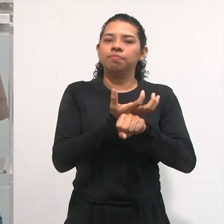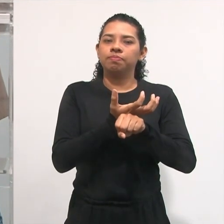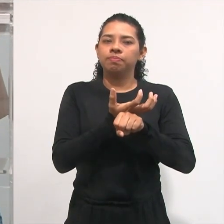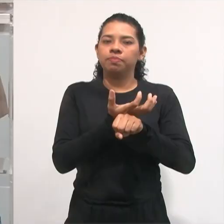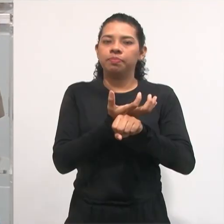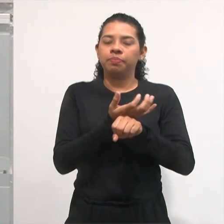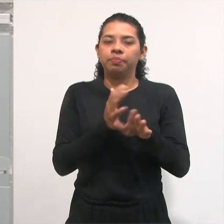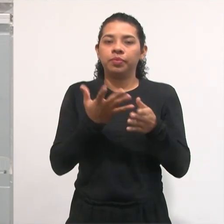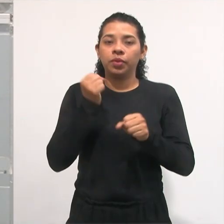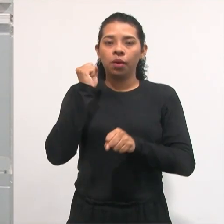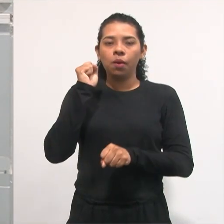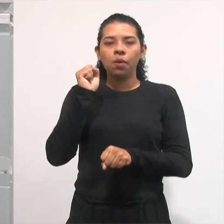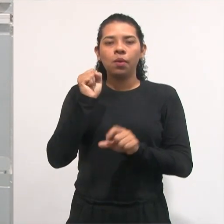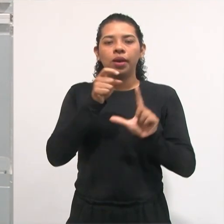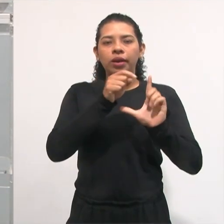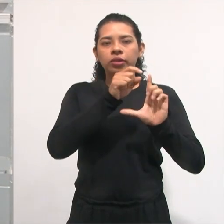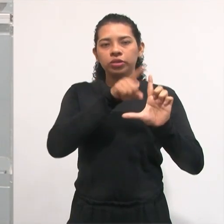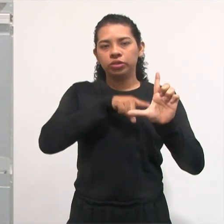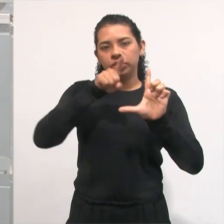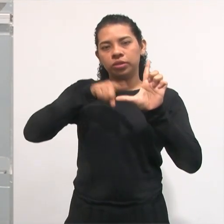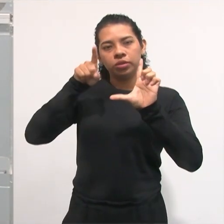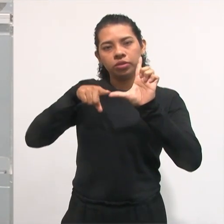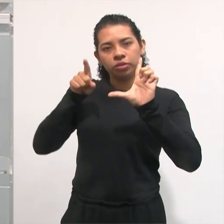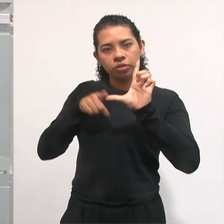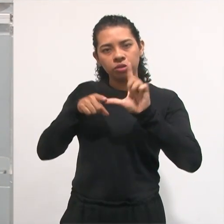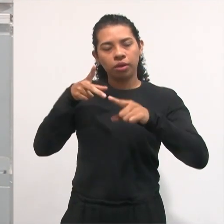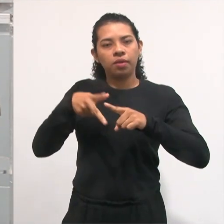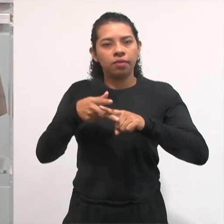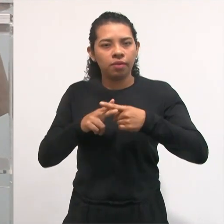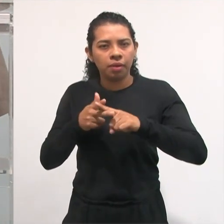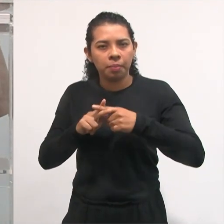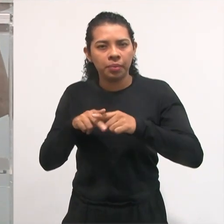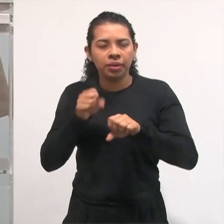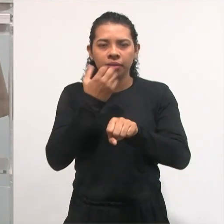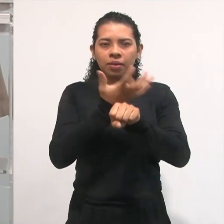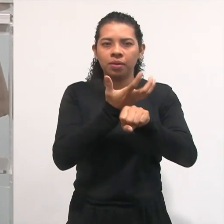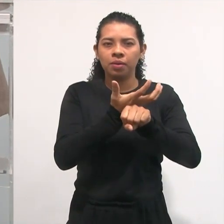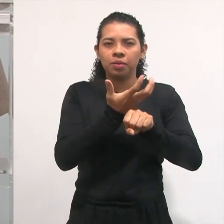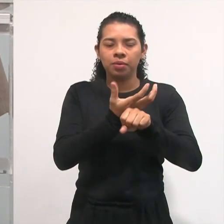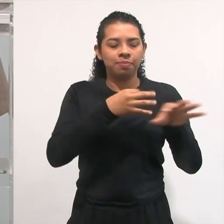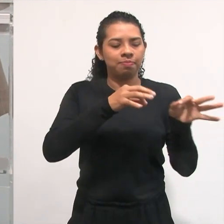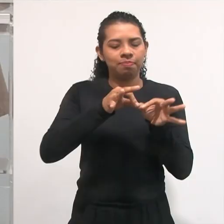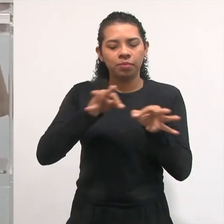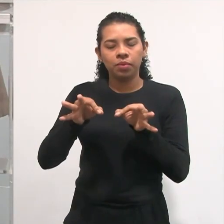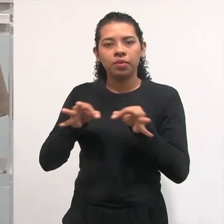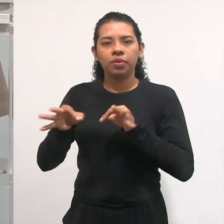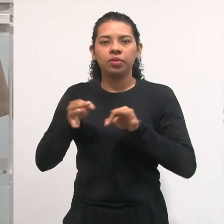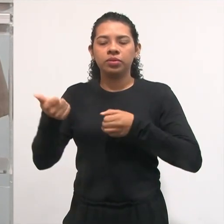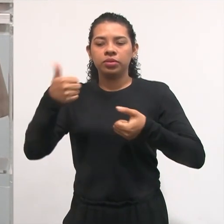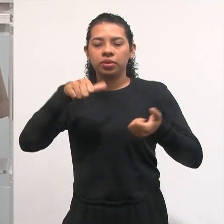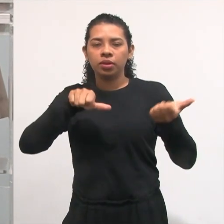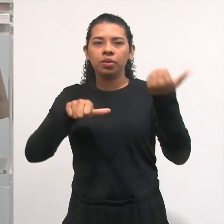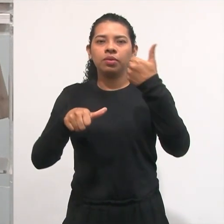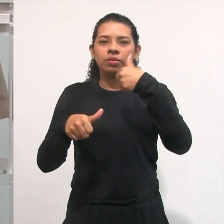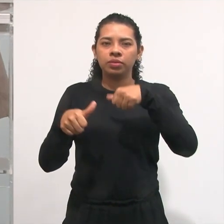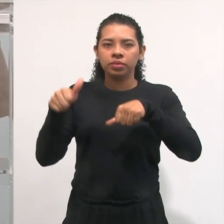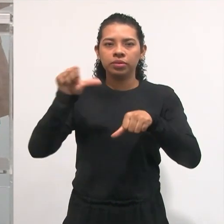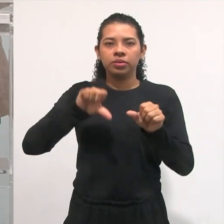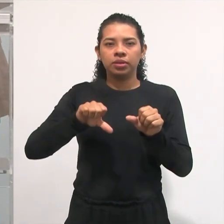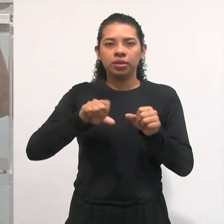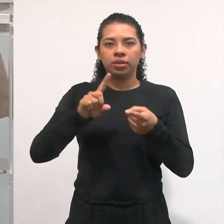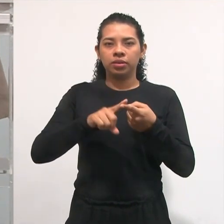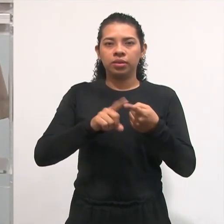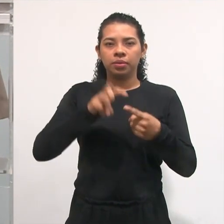é essa ferramenta da matemática que você vai utilizar para coletar, organizar, analisar, tabular